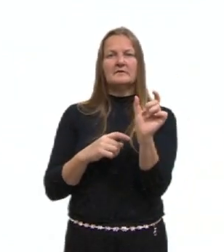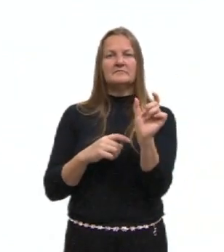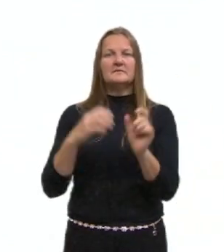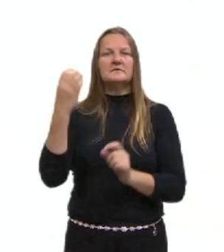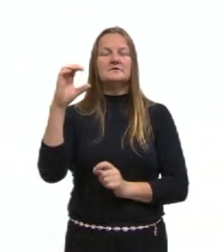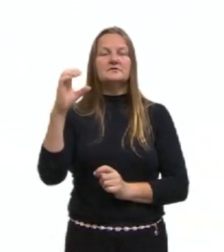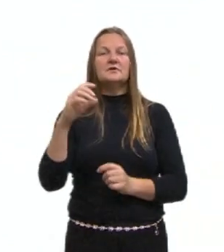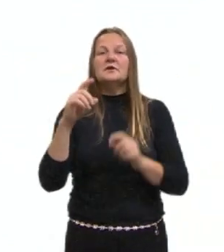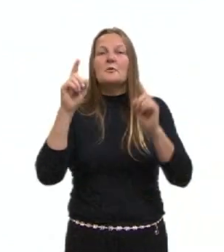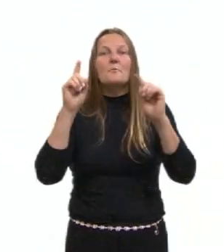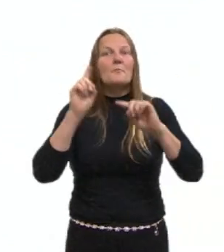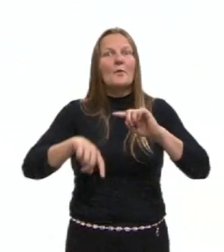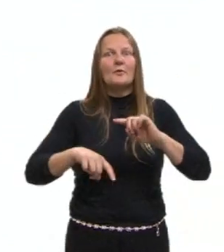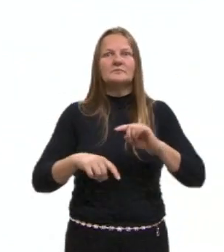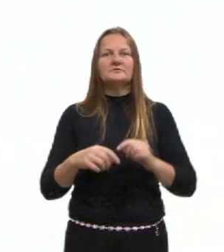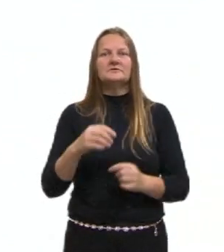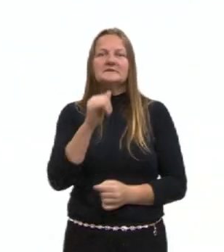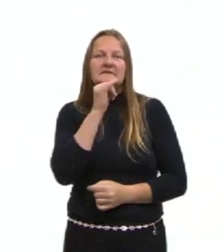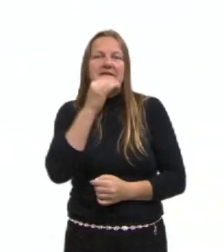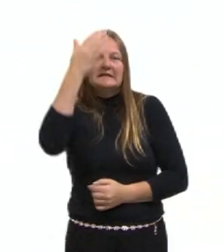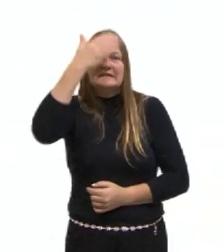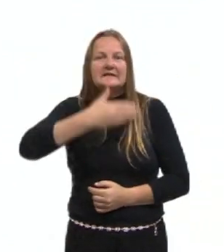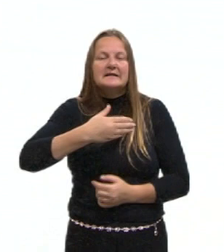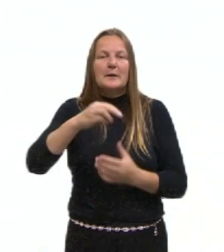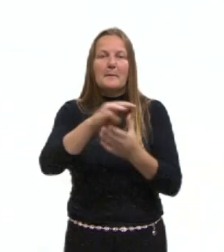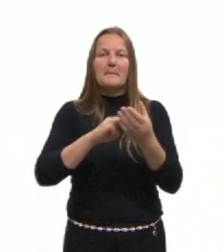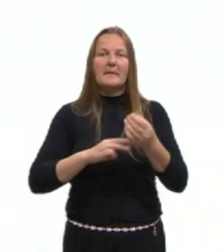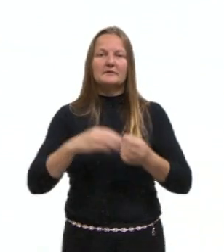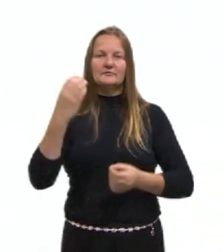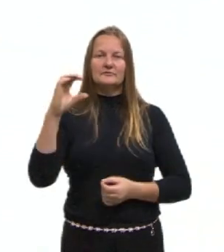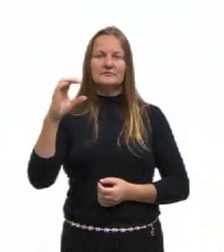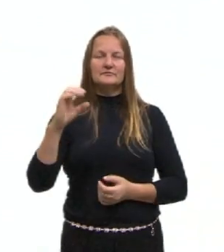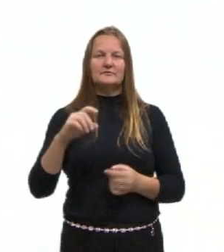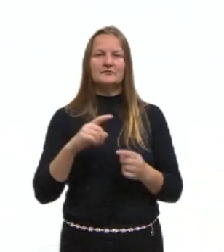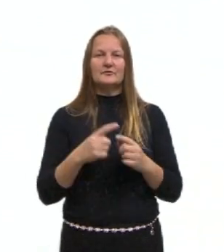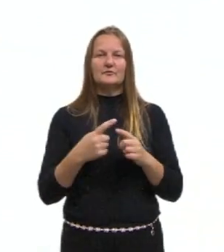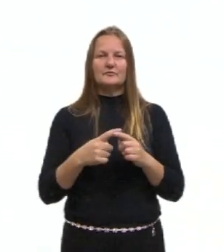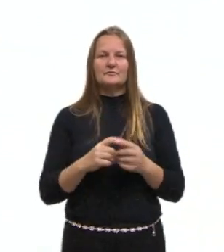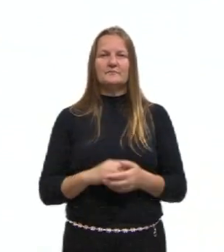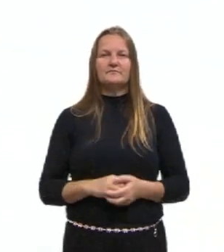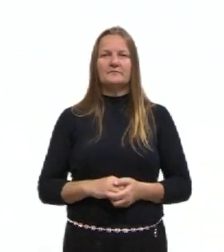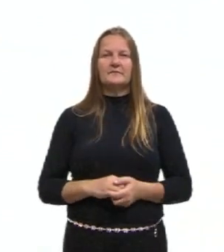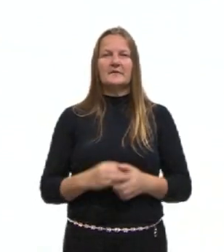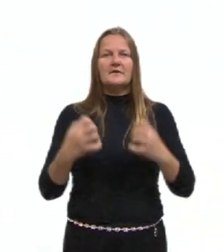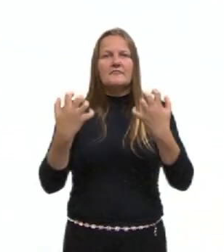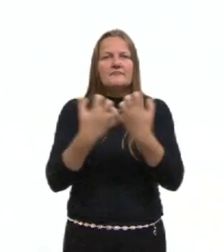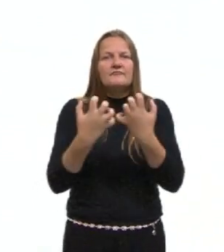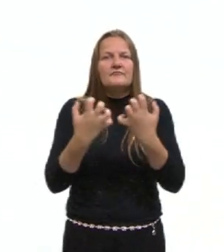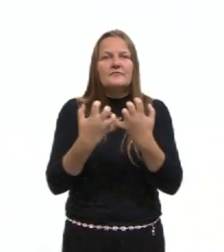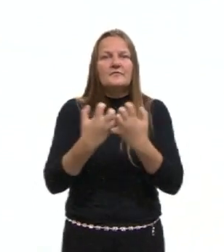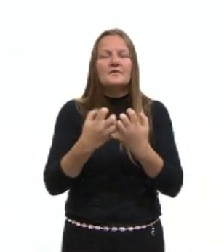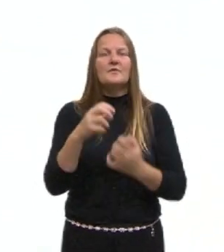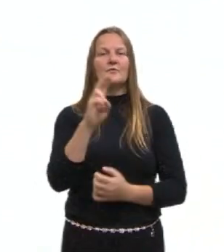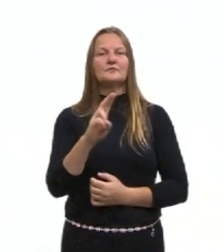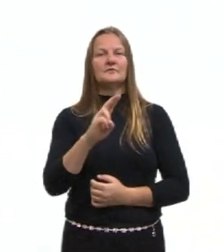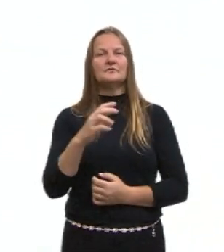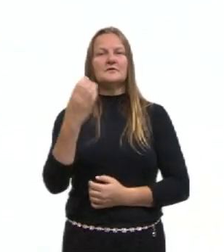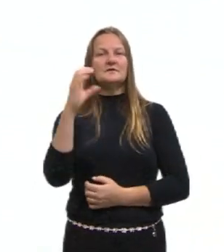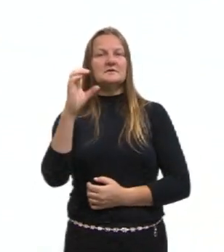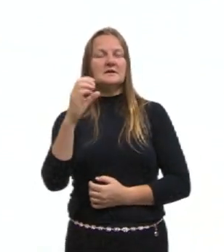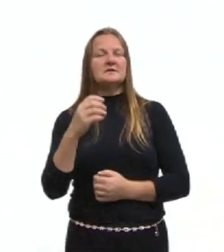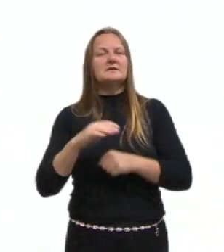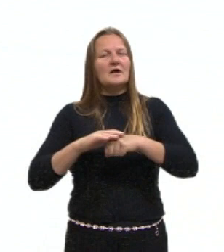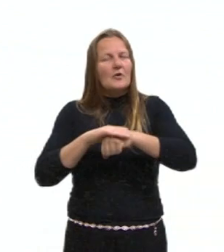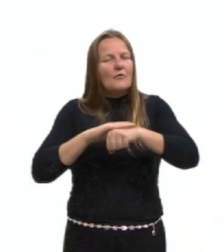não podem ser testadas por métodos científicos. E aí é onde falha, e por isso que a gente acaba, em ciências,